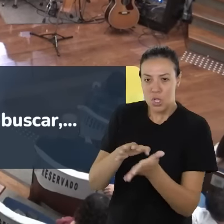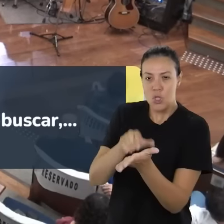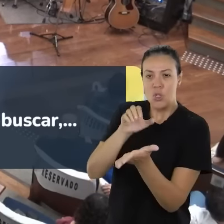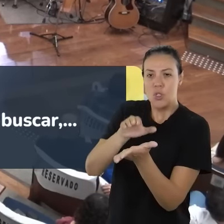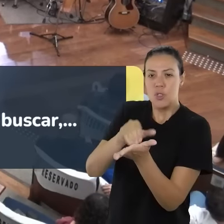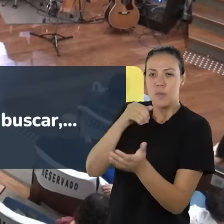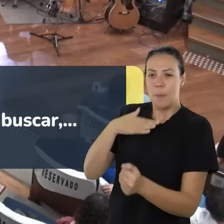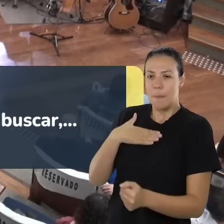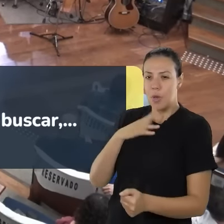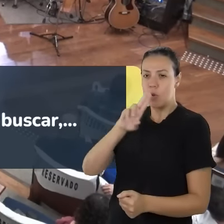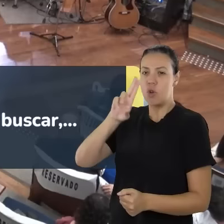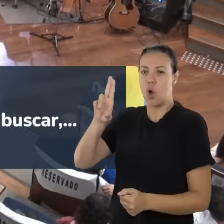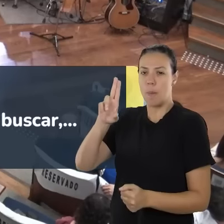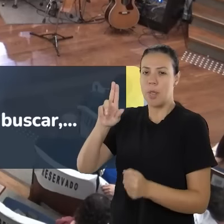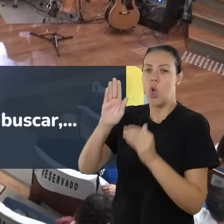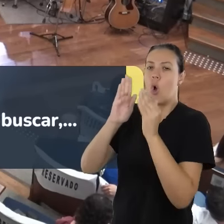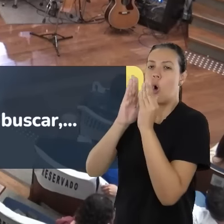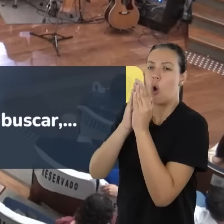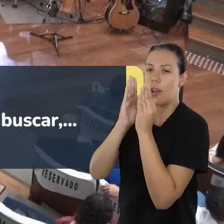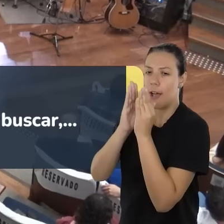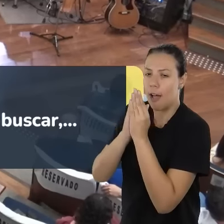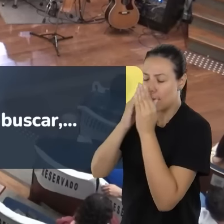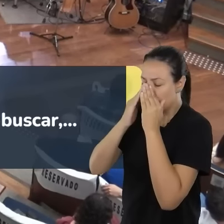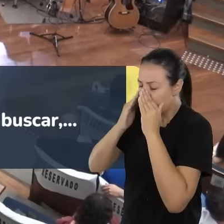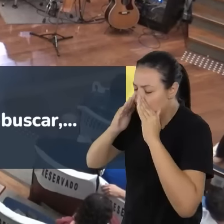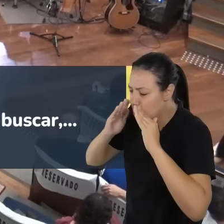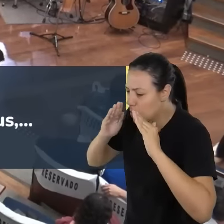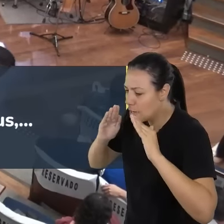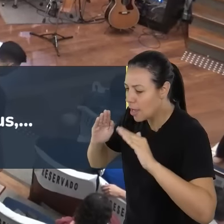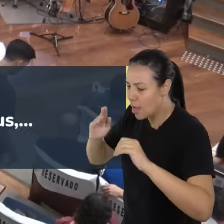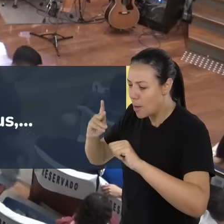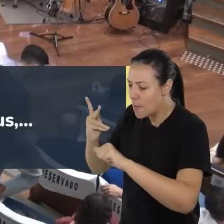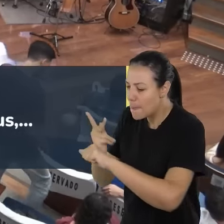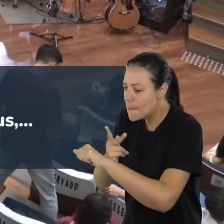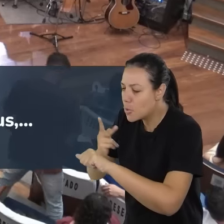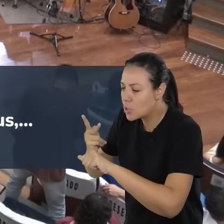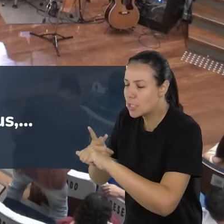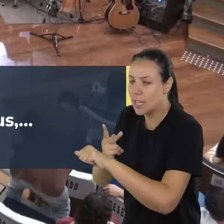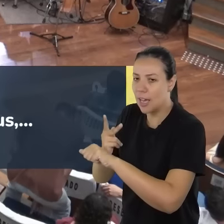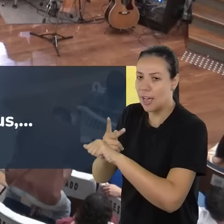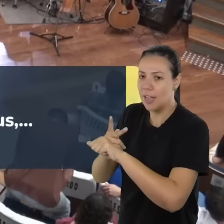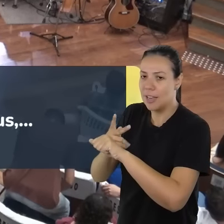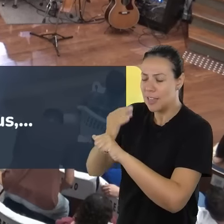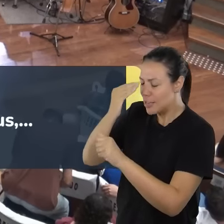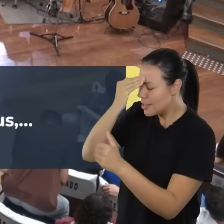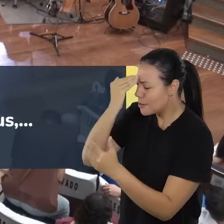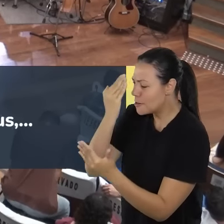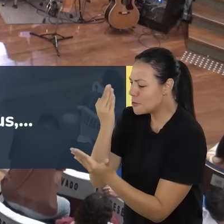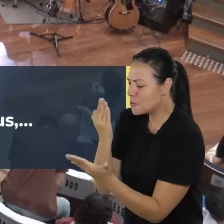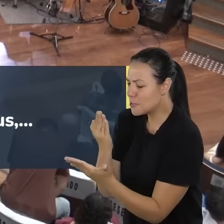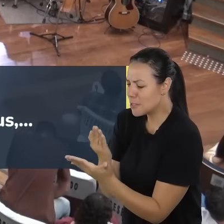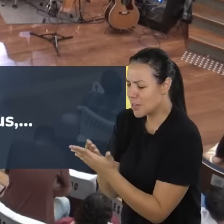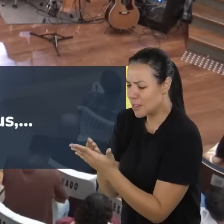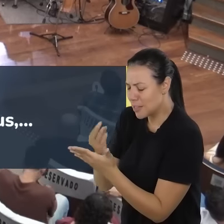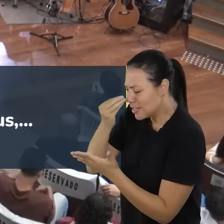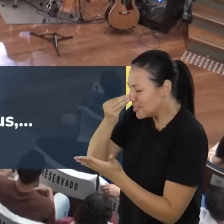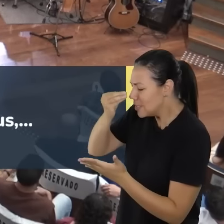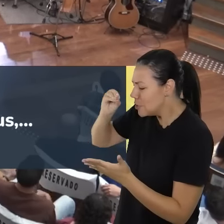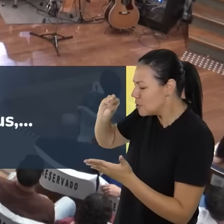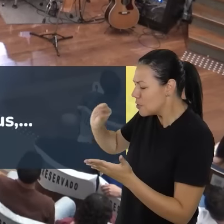se humilhar e orar e me buscar e se converter dos seus maus